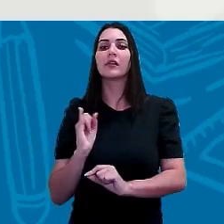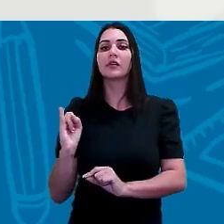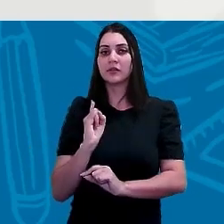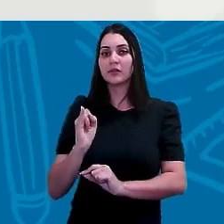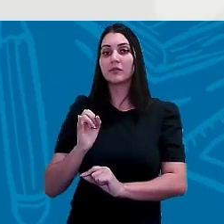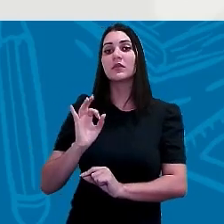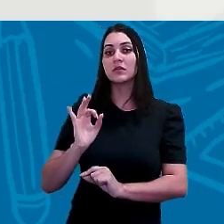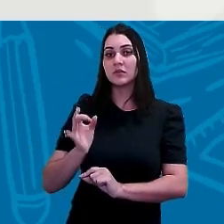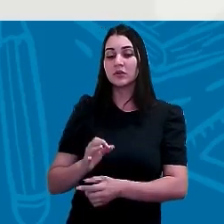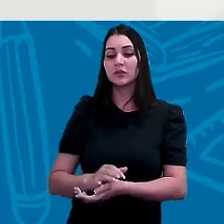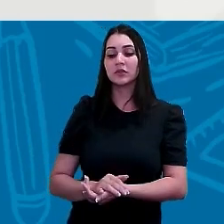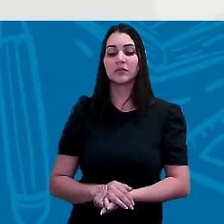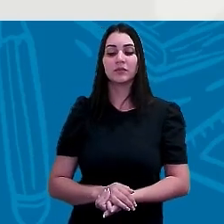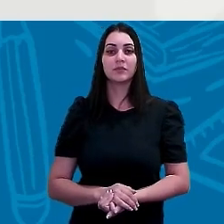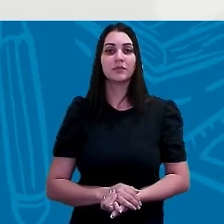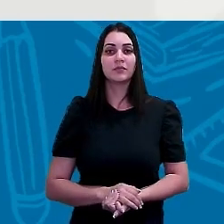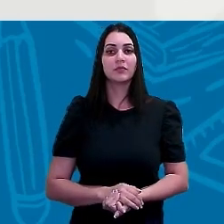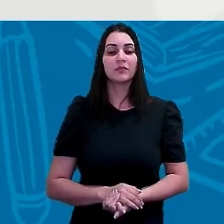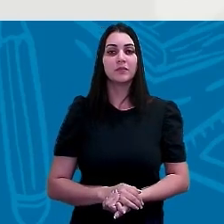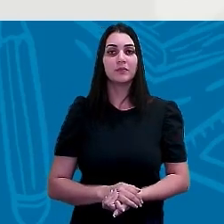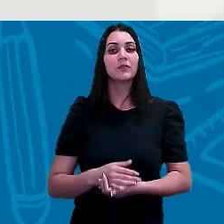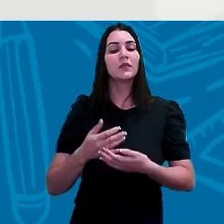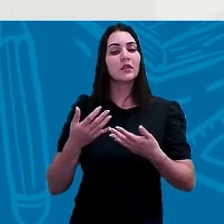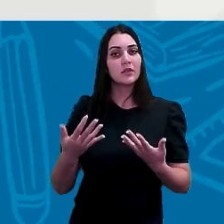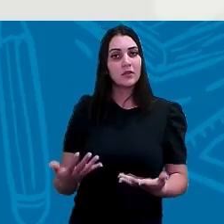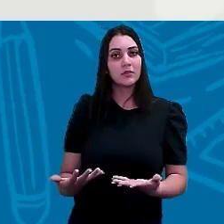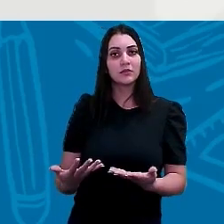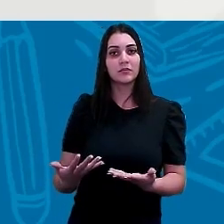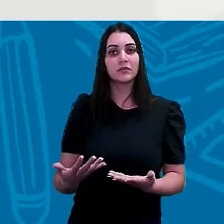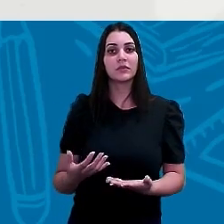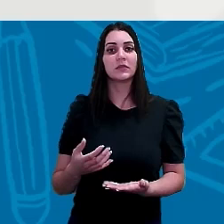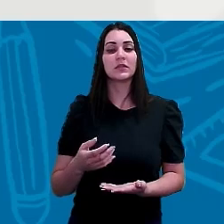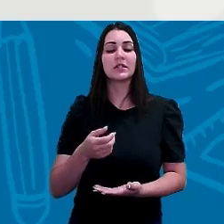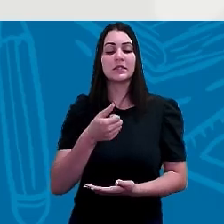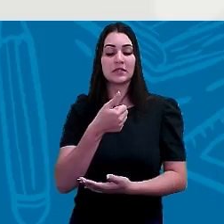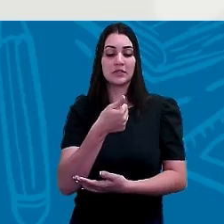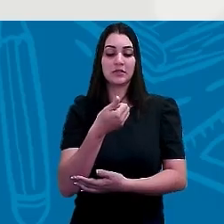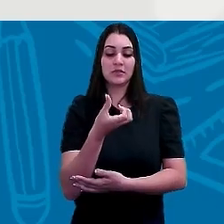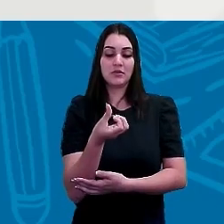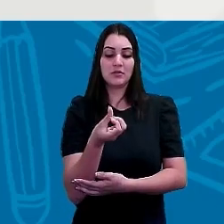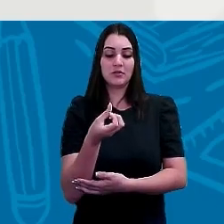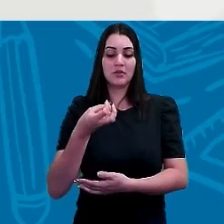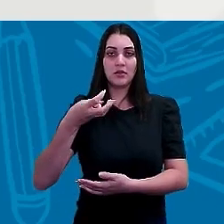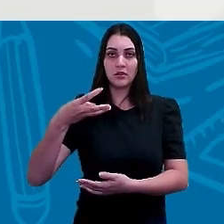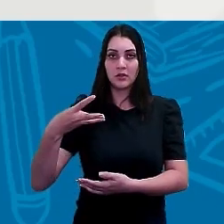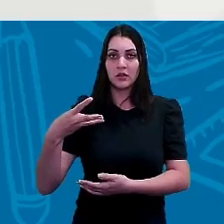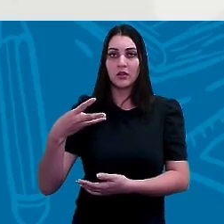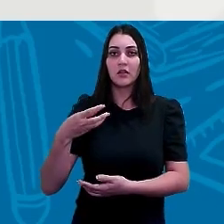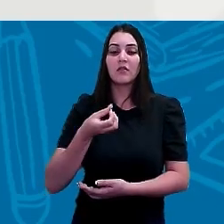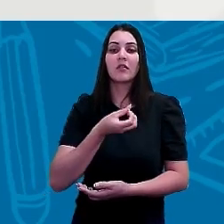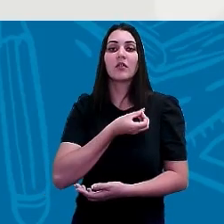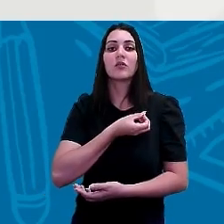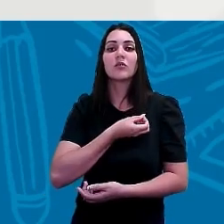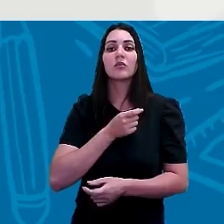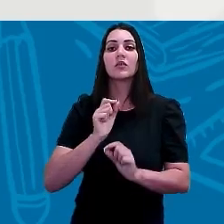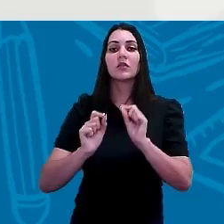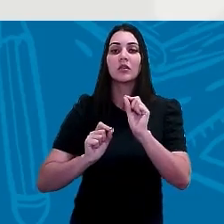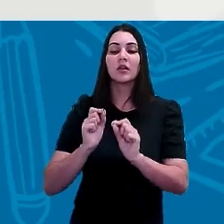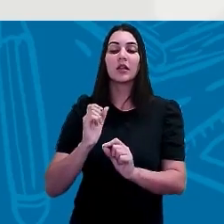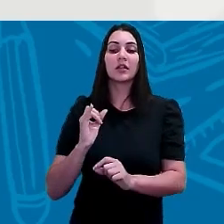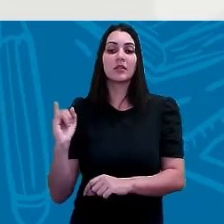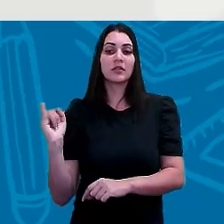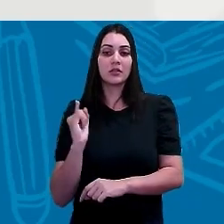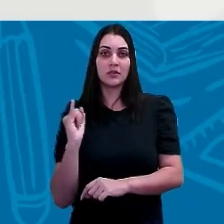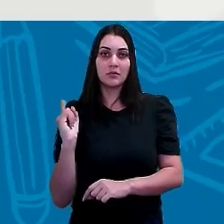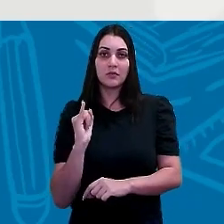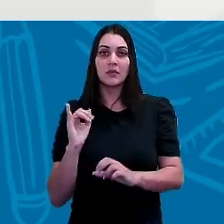isso? Está aí na telinha para você. Então, 163, ele vai ser um número ímpar,